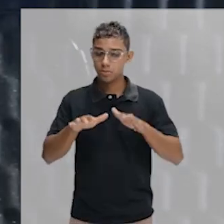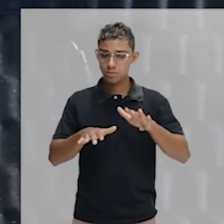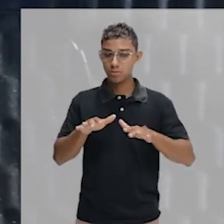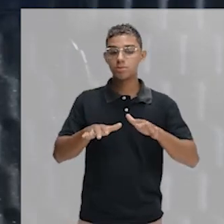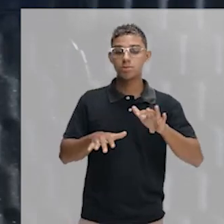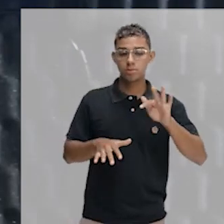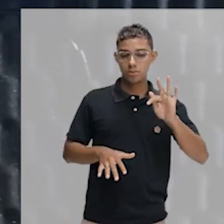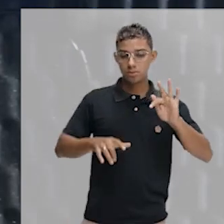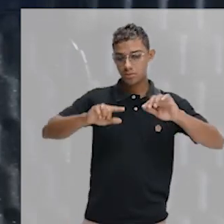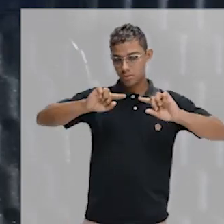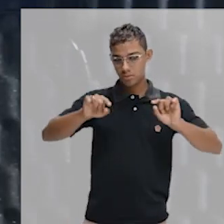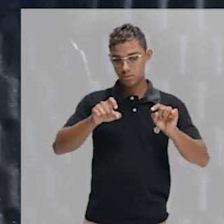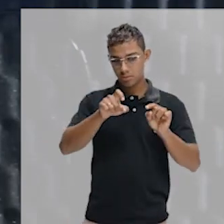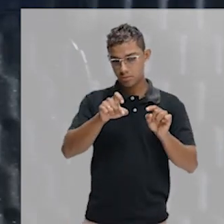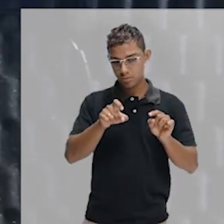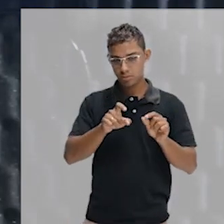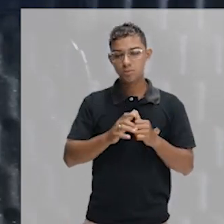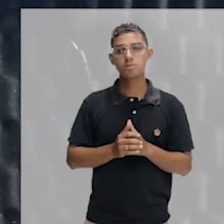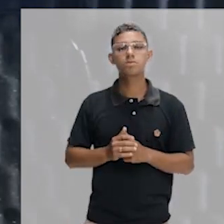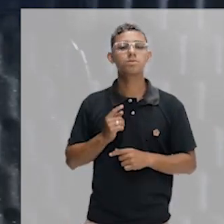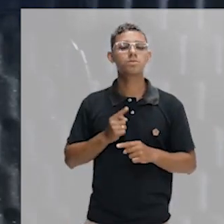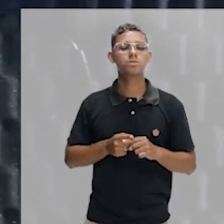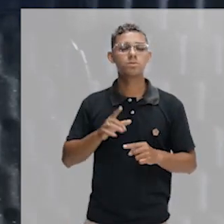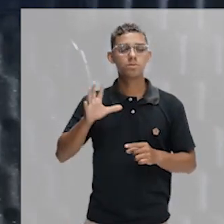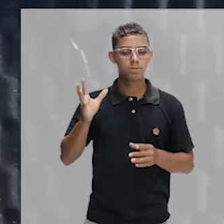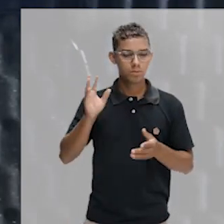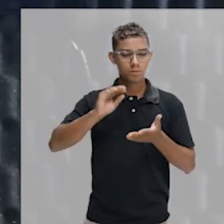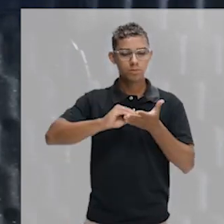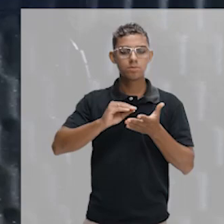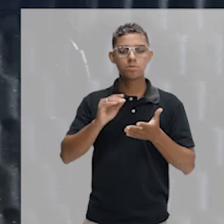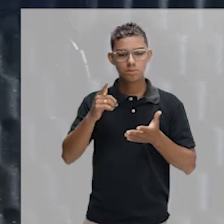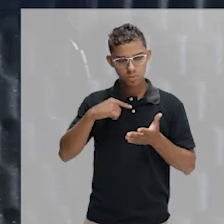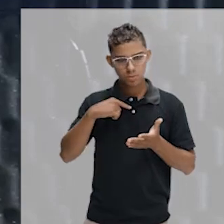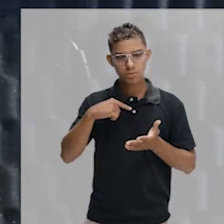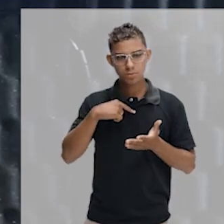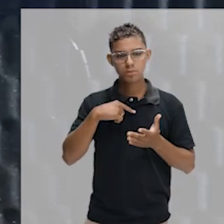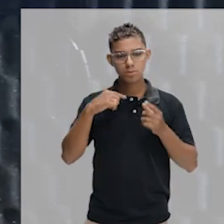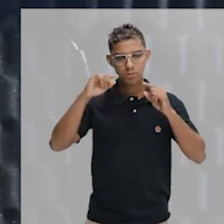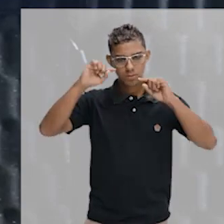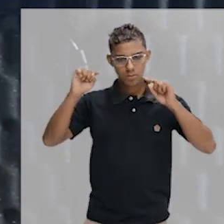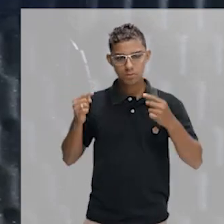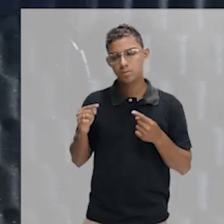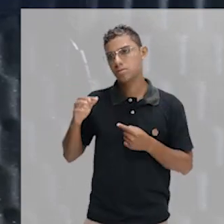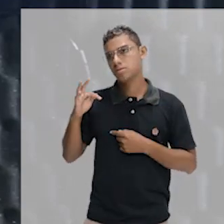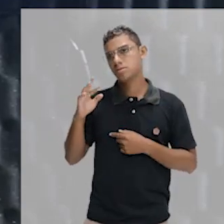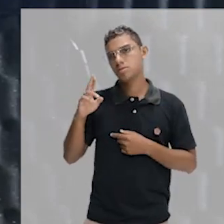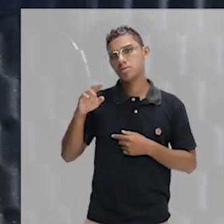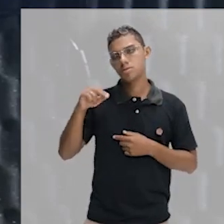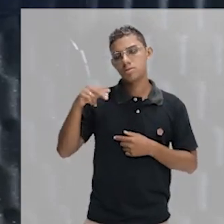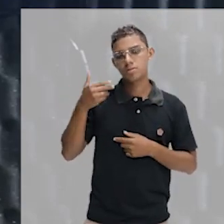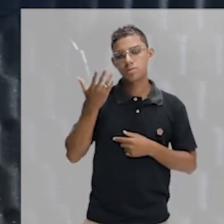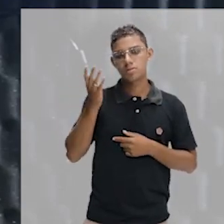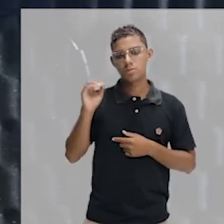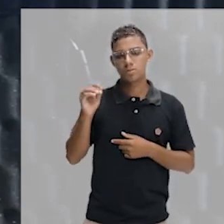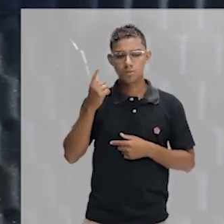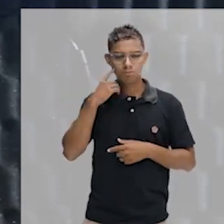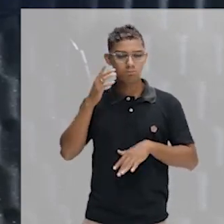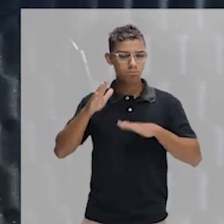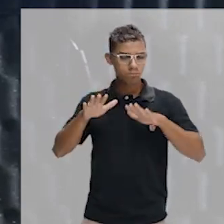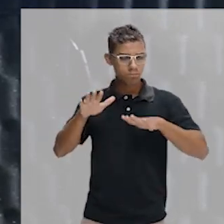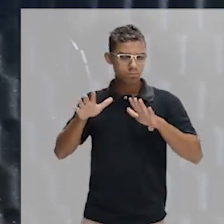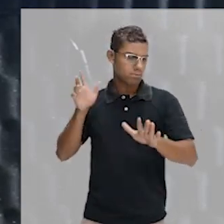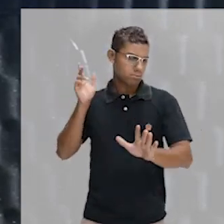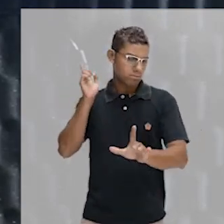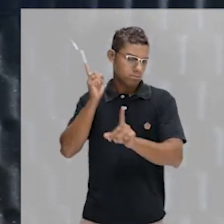aparece o f de x Por que que foi posto f de x aqui gente porque já vem na questão é mais difícil de você enxergar o